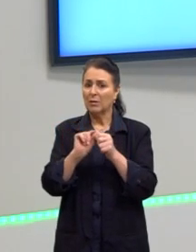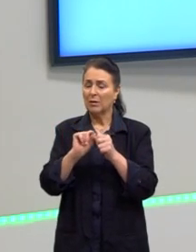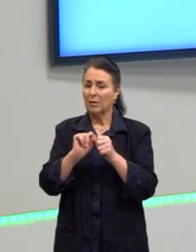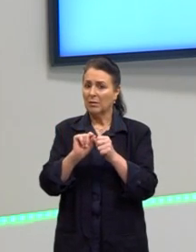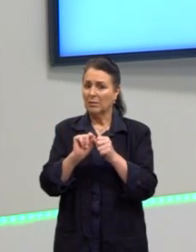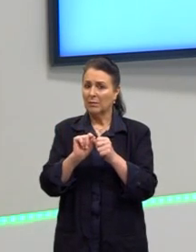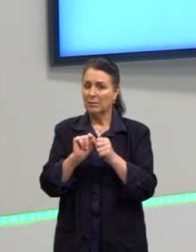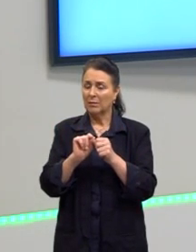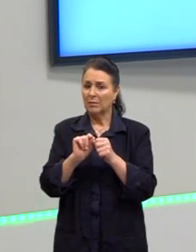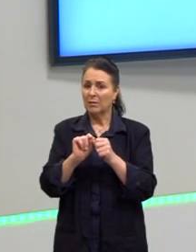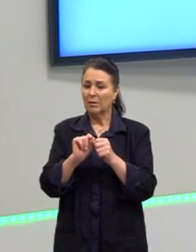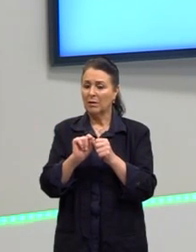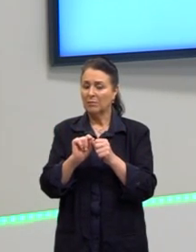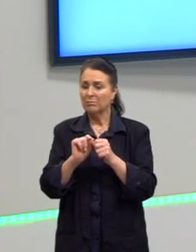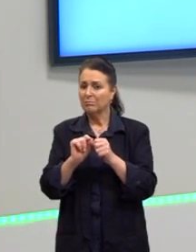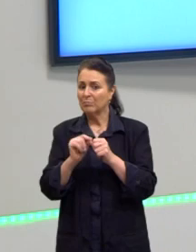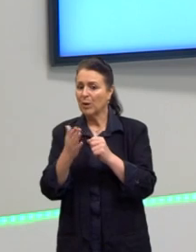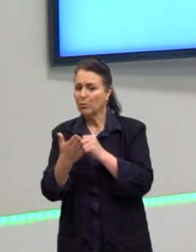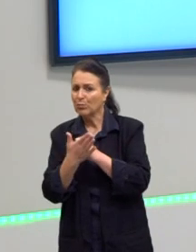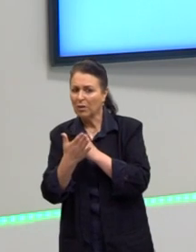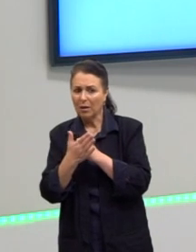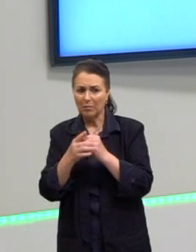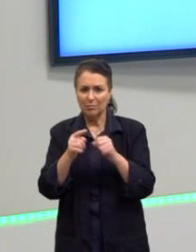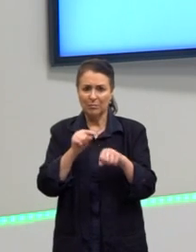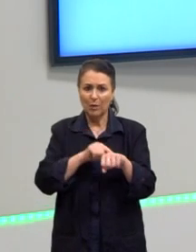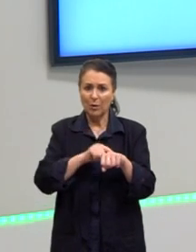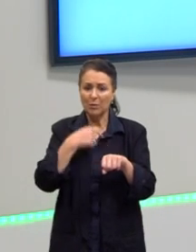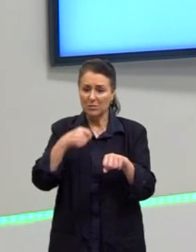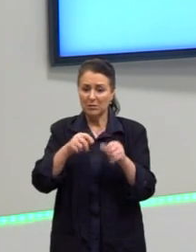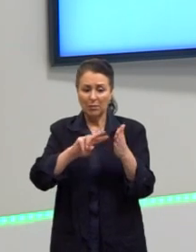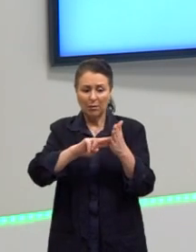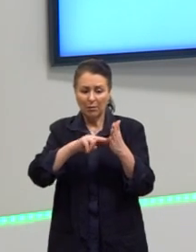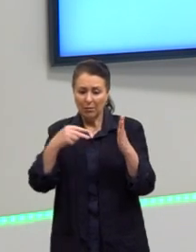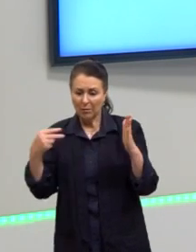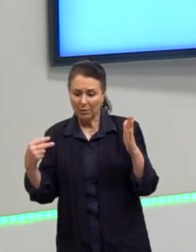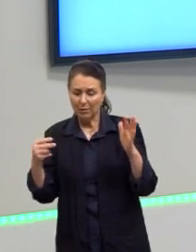minha ajuda na hora de interpretar ok